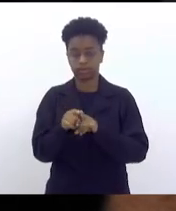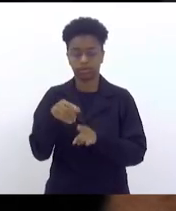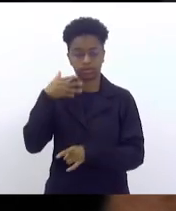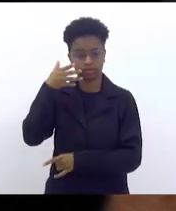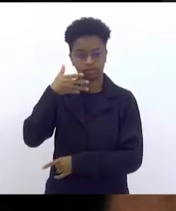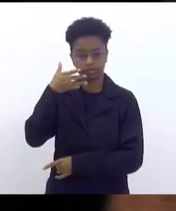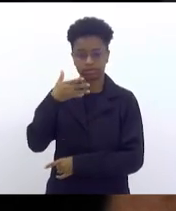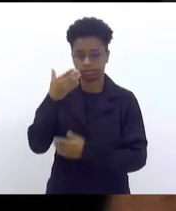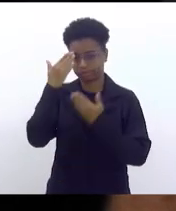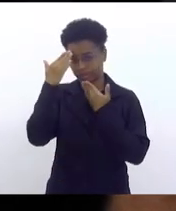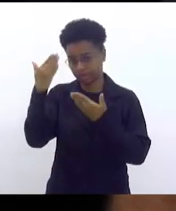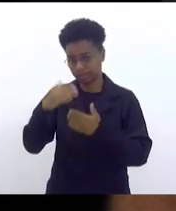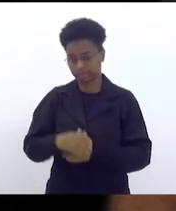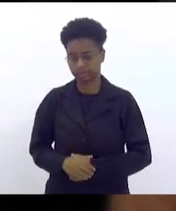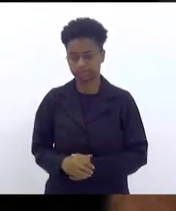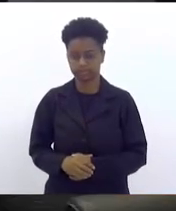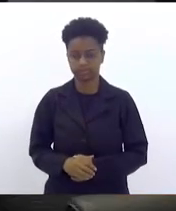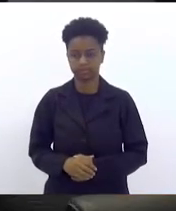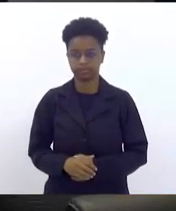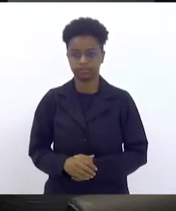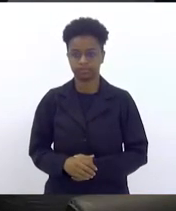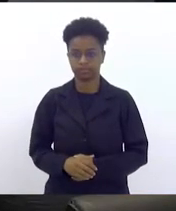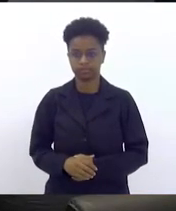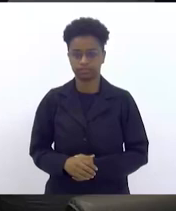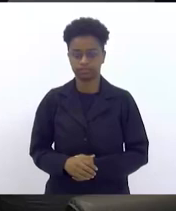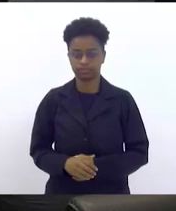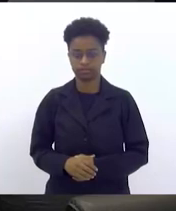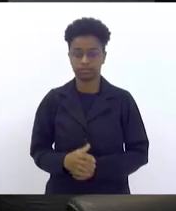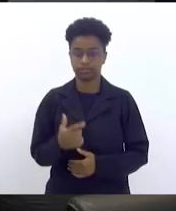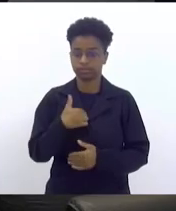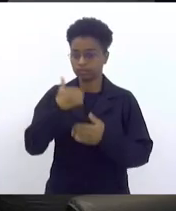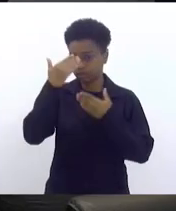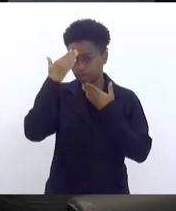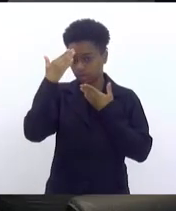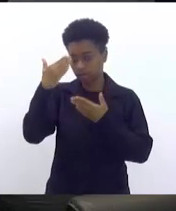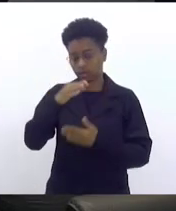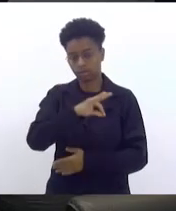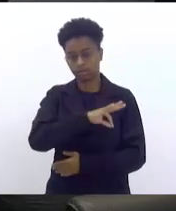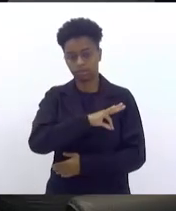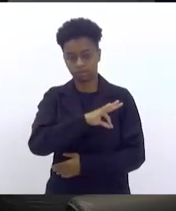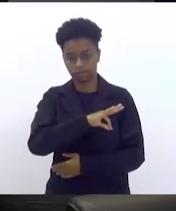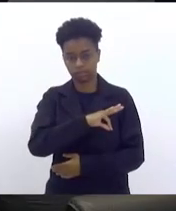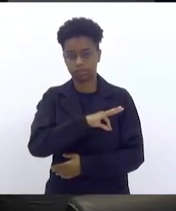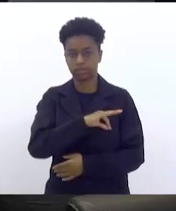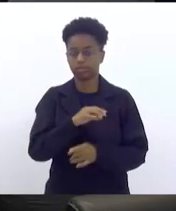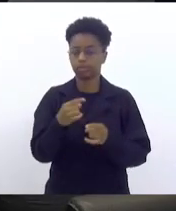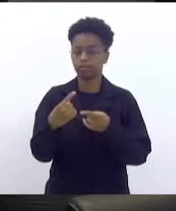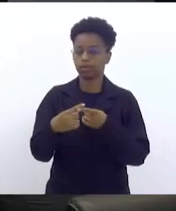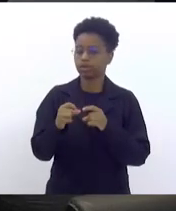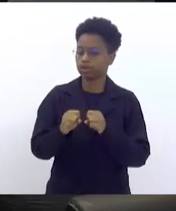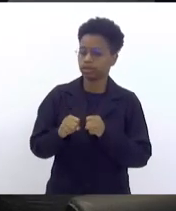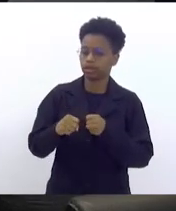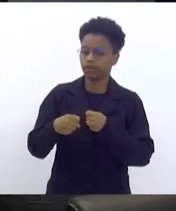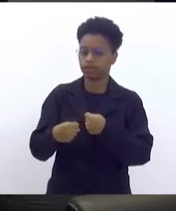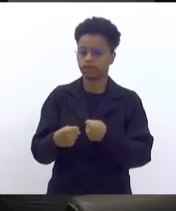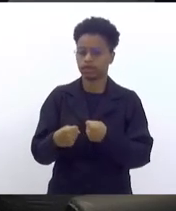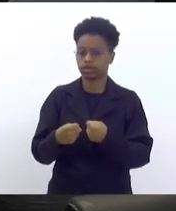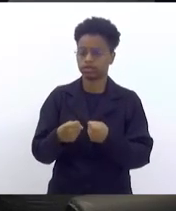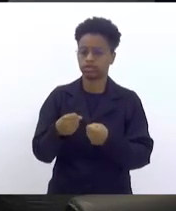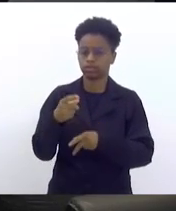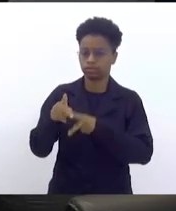minha fala deputada Então faço para agradecer as forças policiais que defende com a própria vida